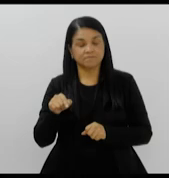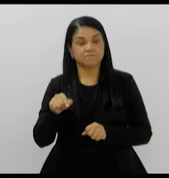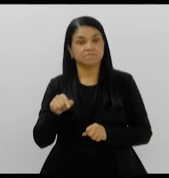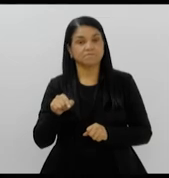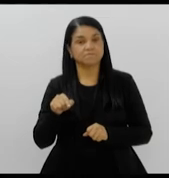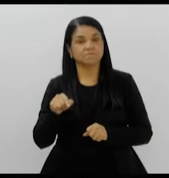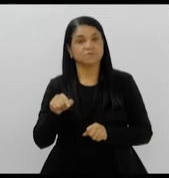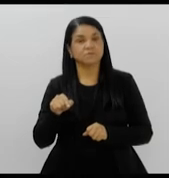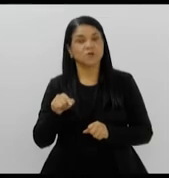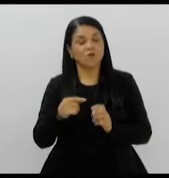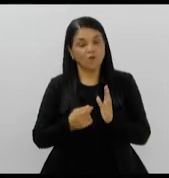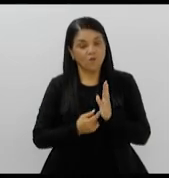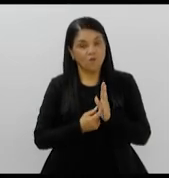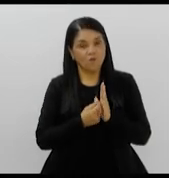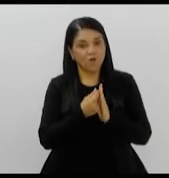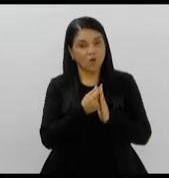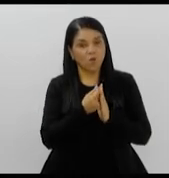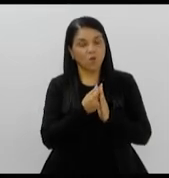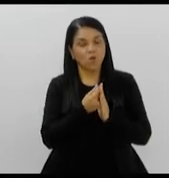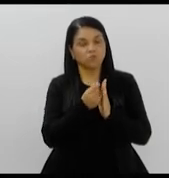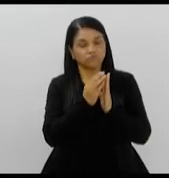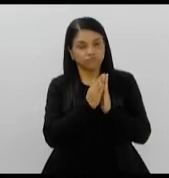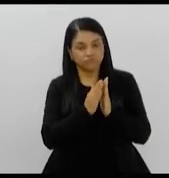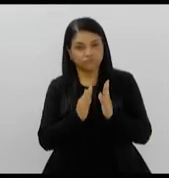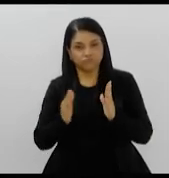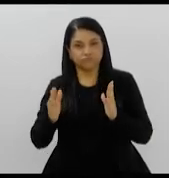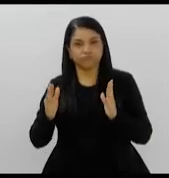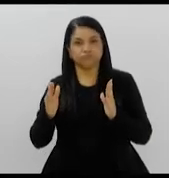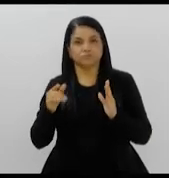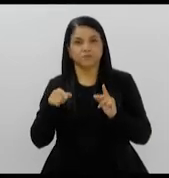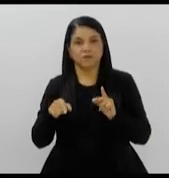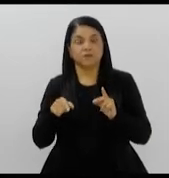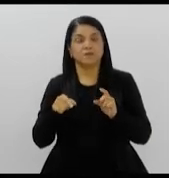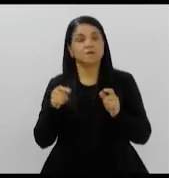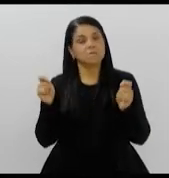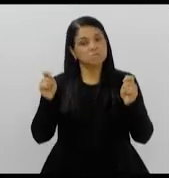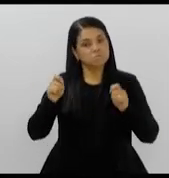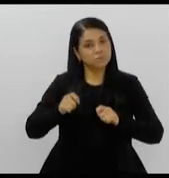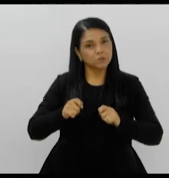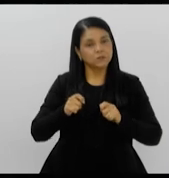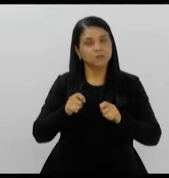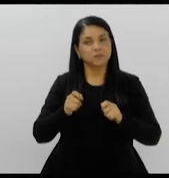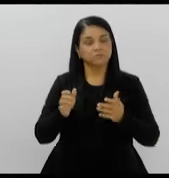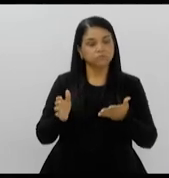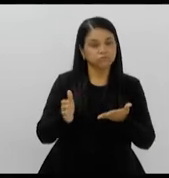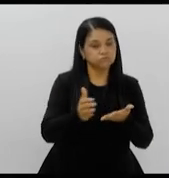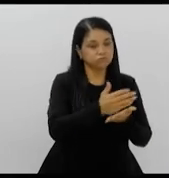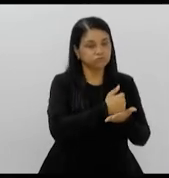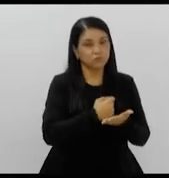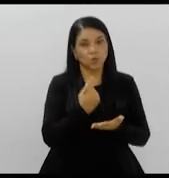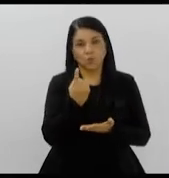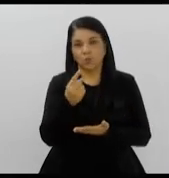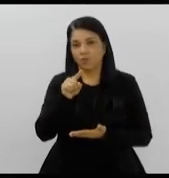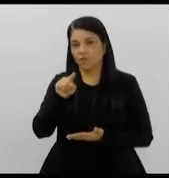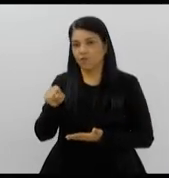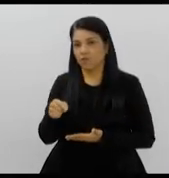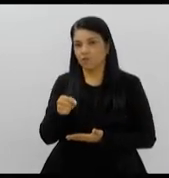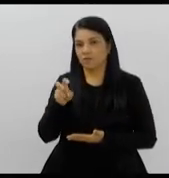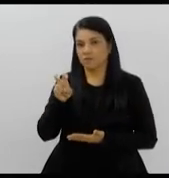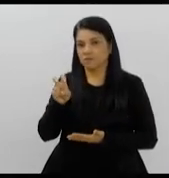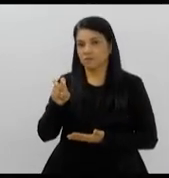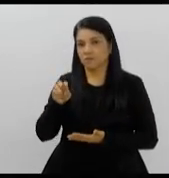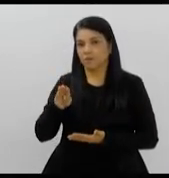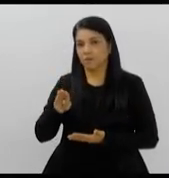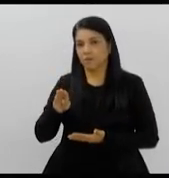significativamente o valor da concessão, e que as projeções poderiam alcançar 1,5 bilhões.